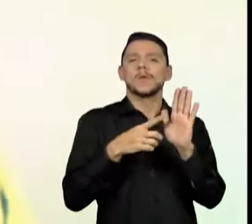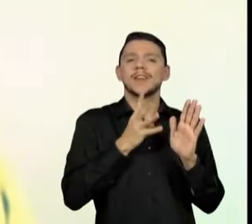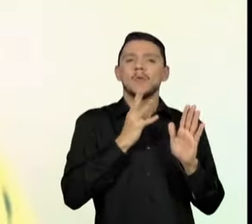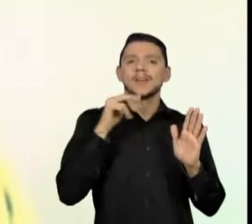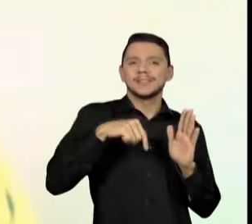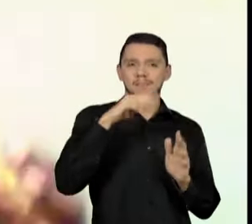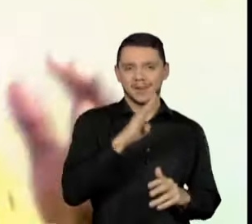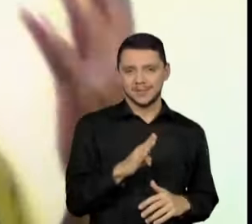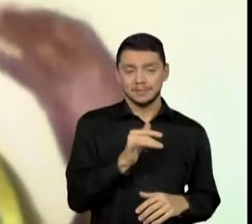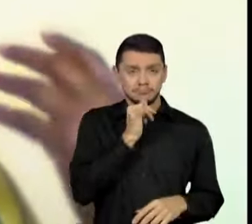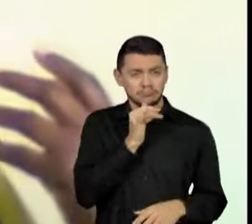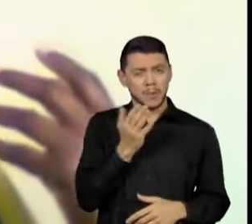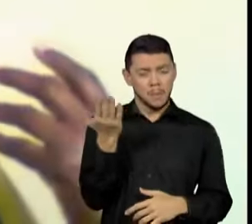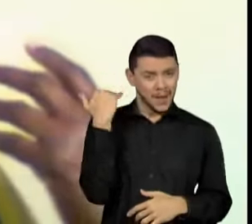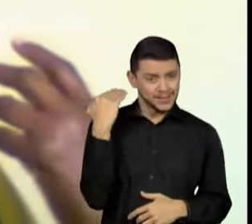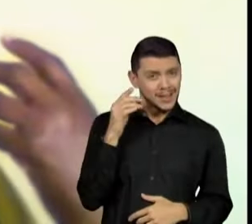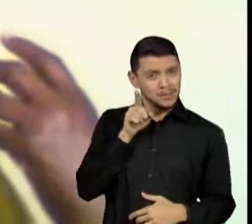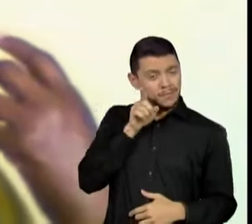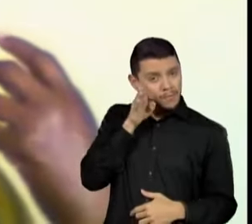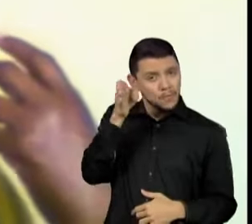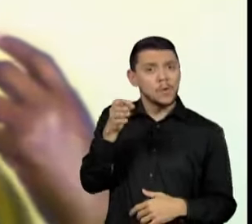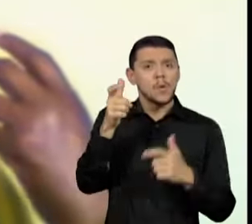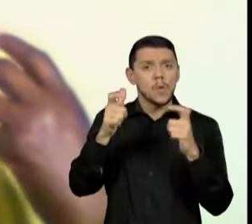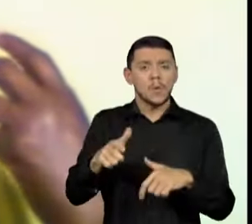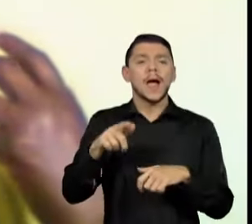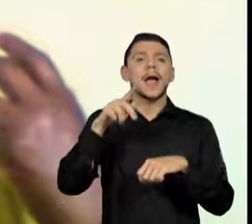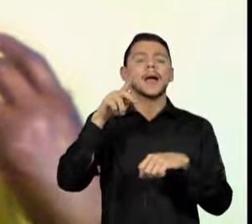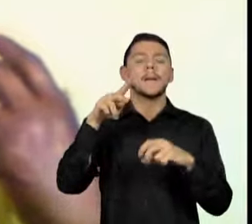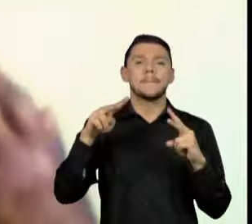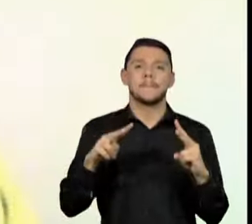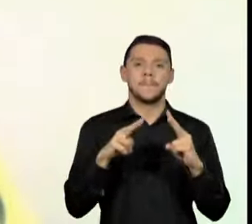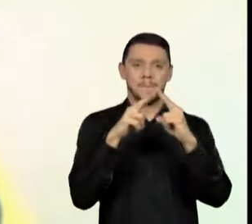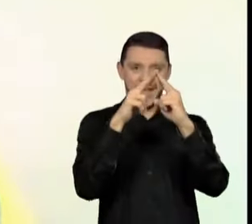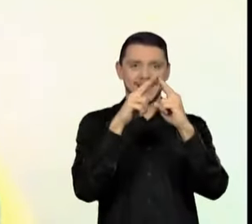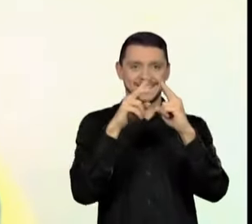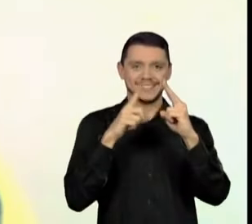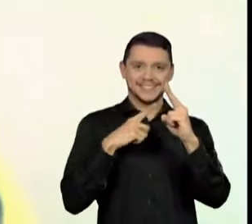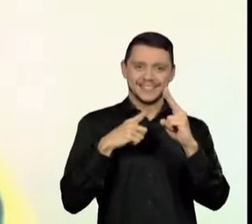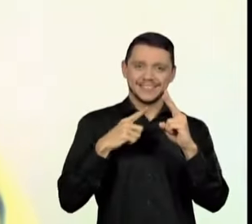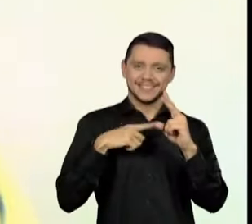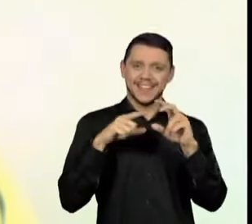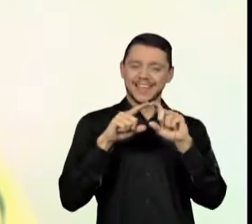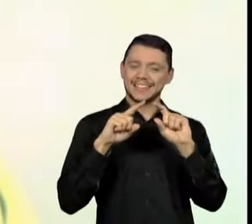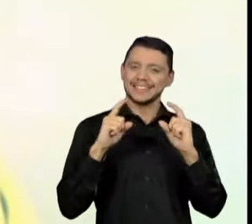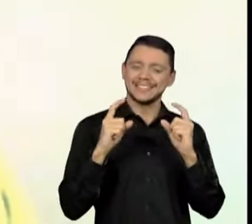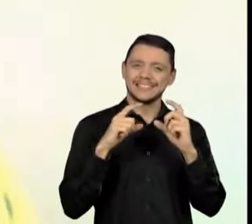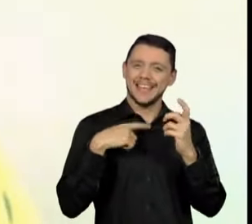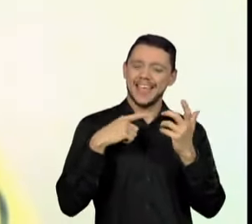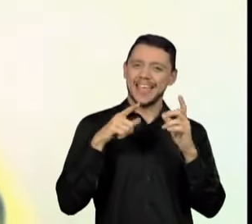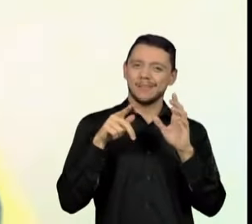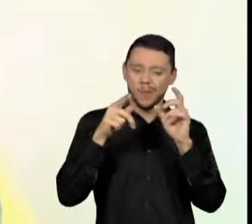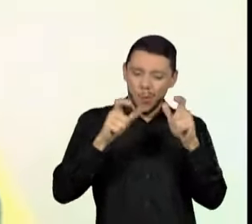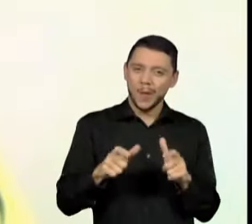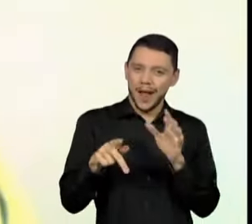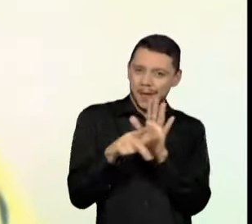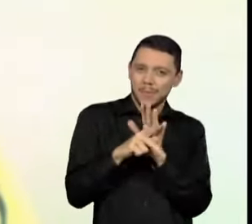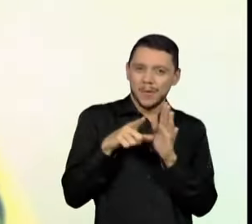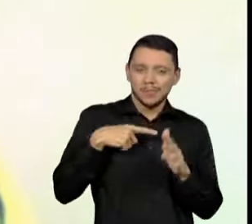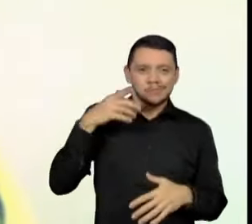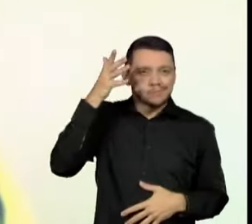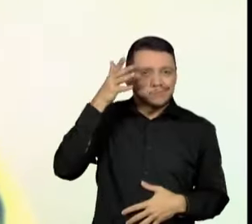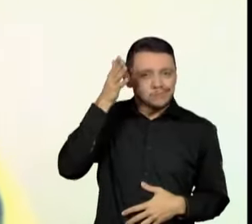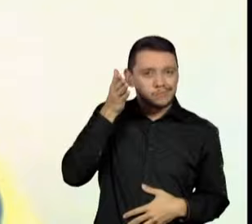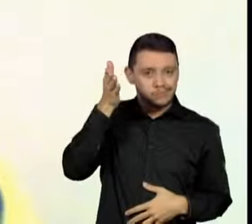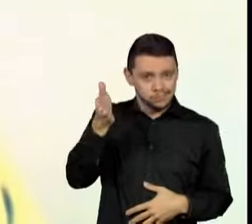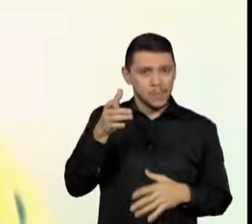de Paris. Antes, Ponce Avicenso já tinha sido publicado em inglês. Aliás, atualmente, Ponce Avicenso e Beco da